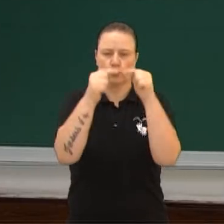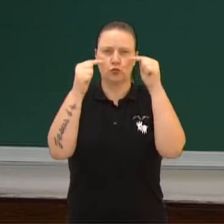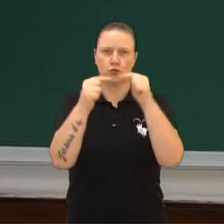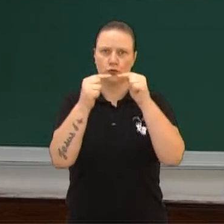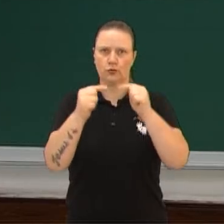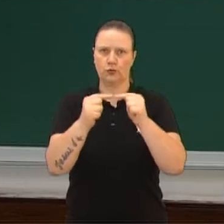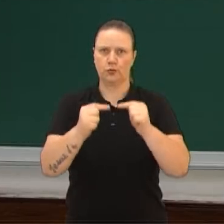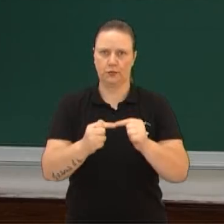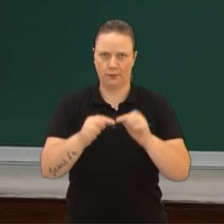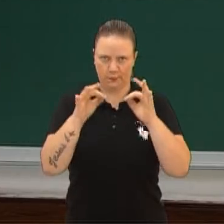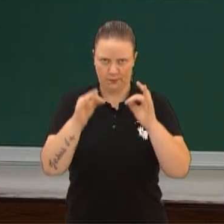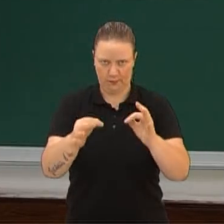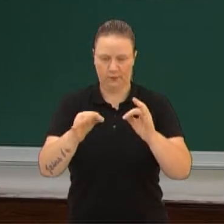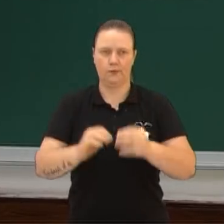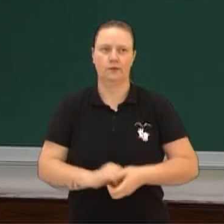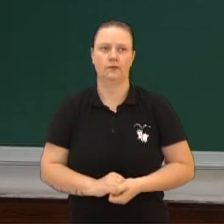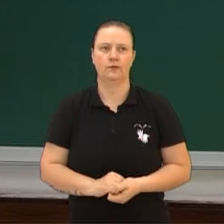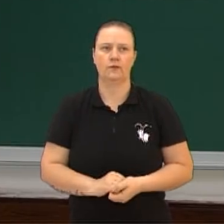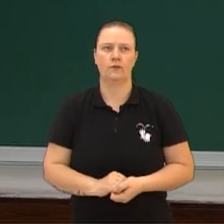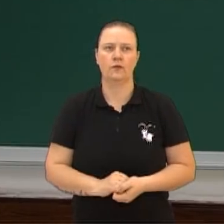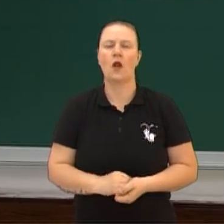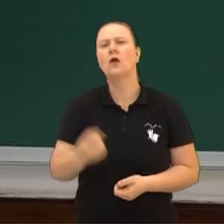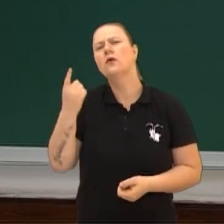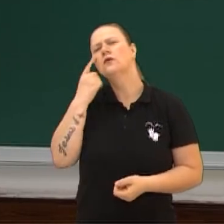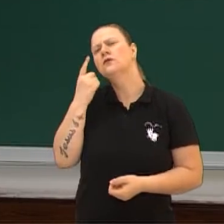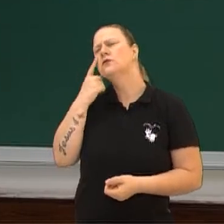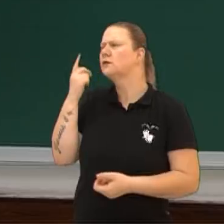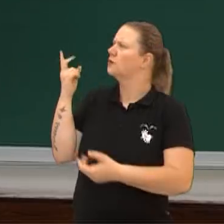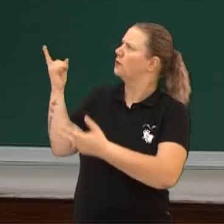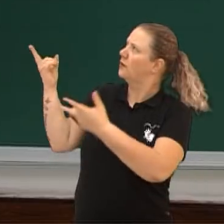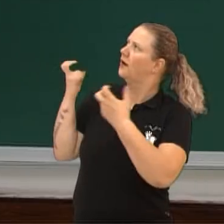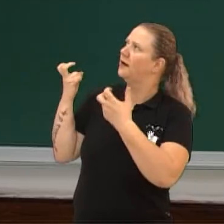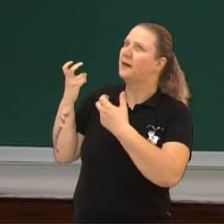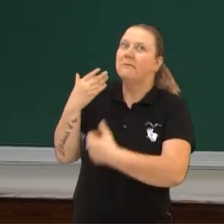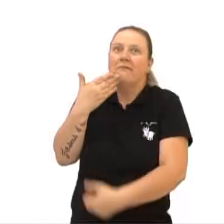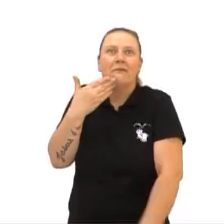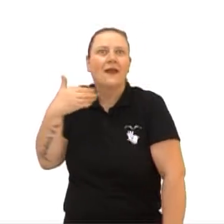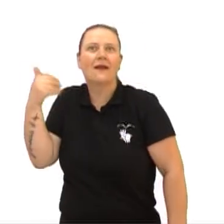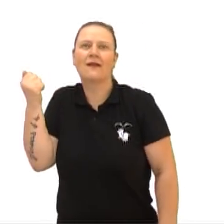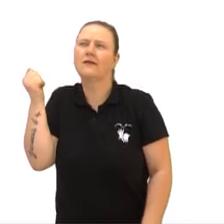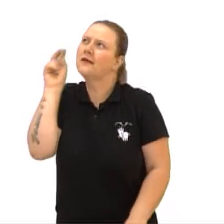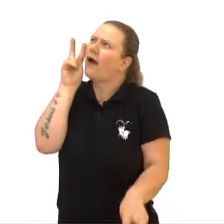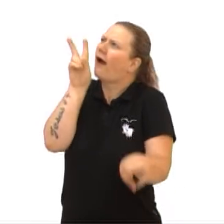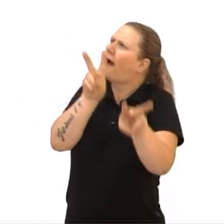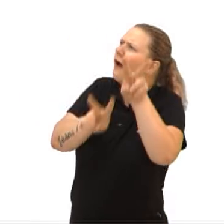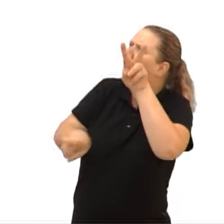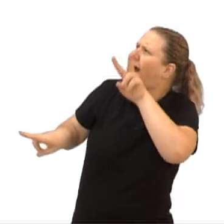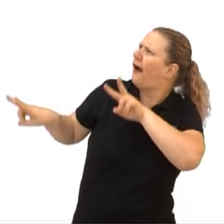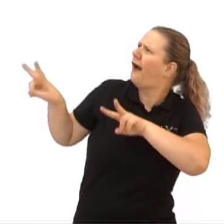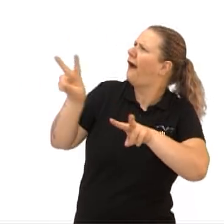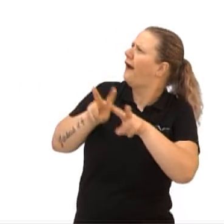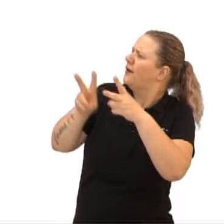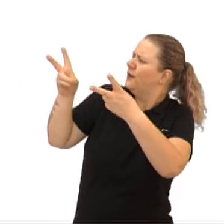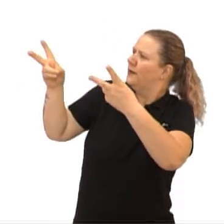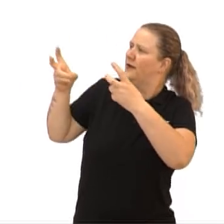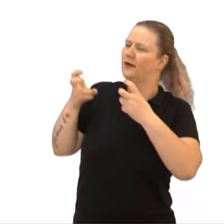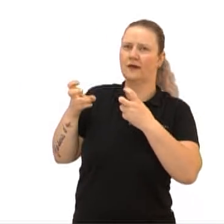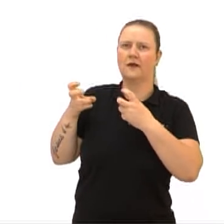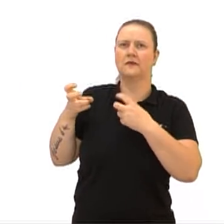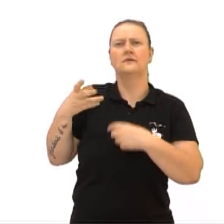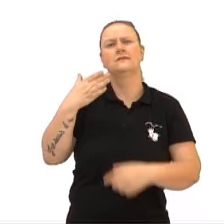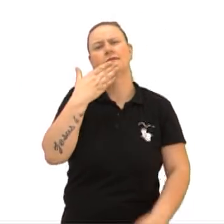tá bom? Então, quando vocês olham esse gráfico, não fica mais visual? Dá para você identificar melhor ainda? Na tabela, não preciso